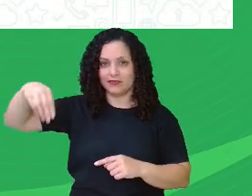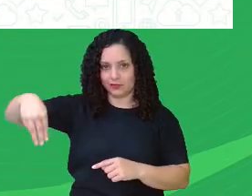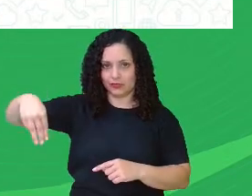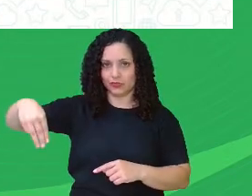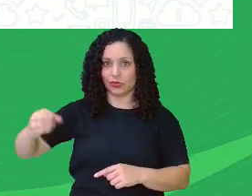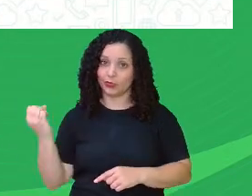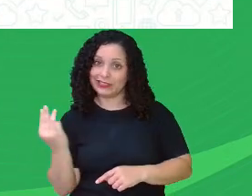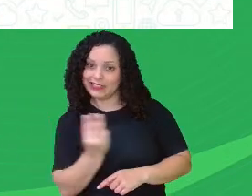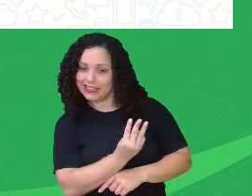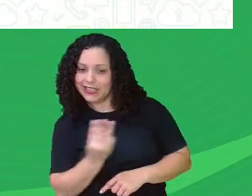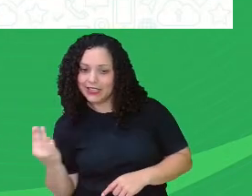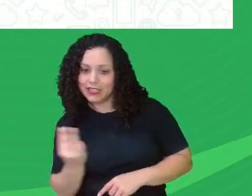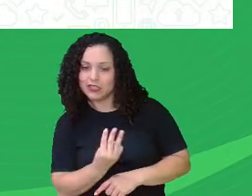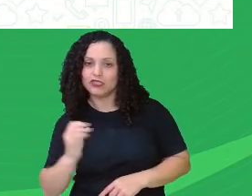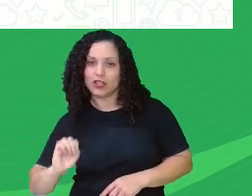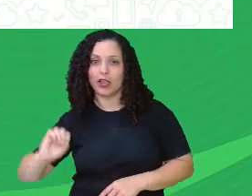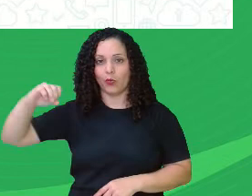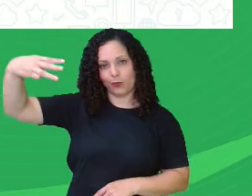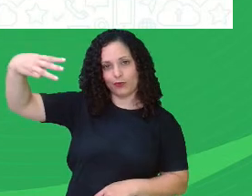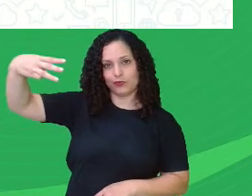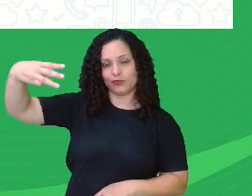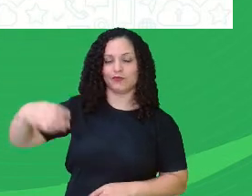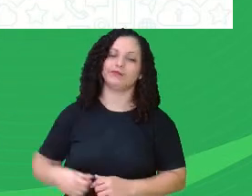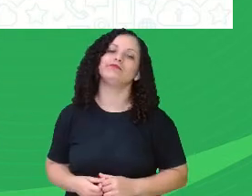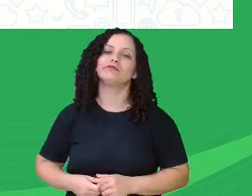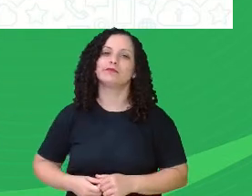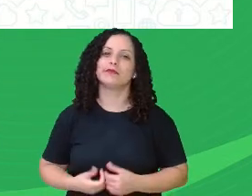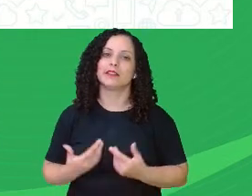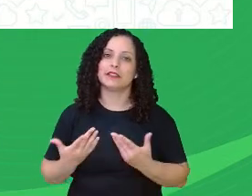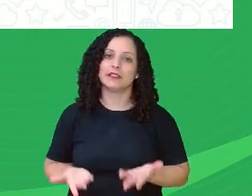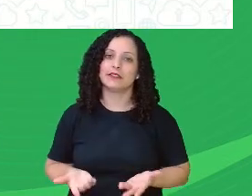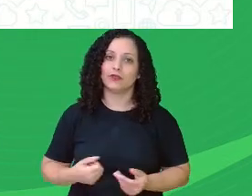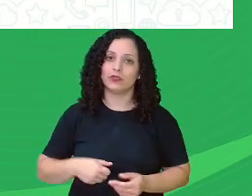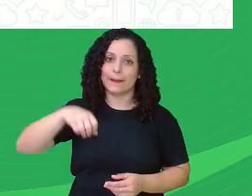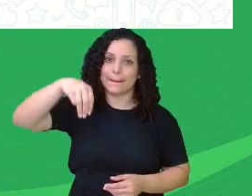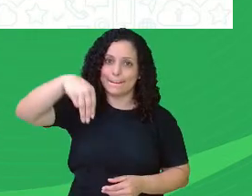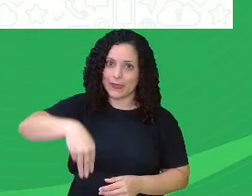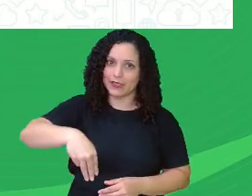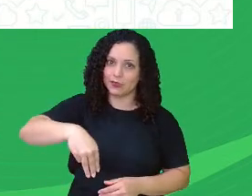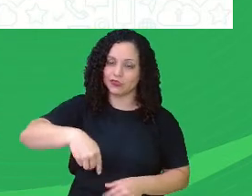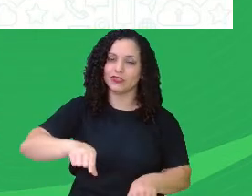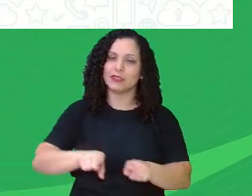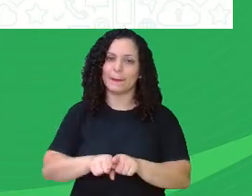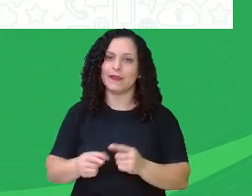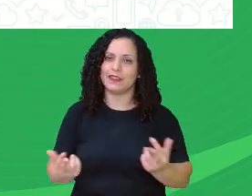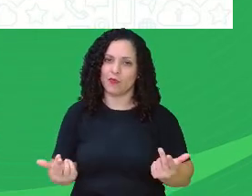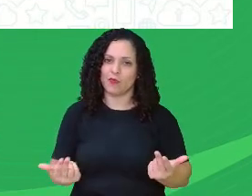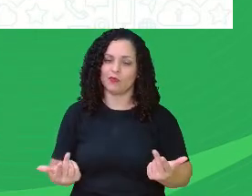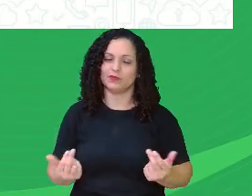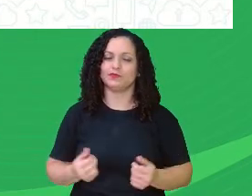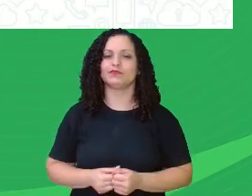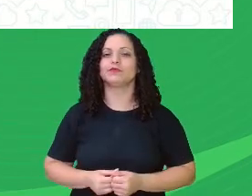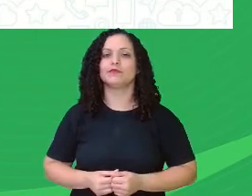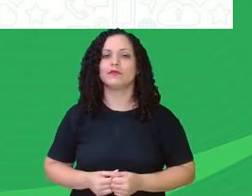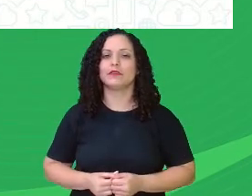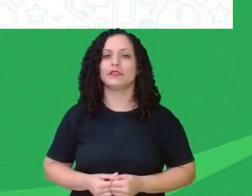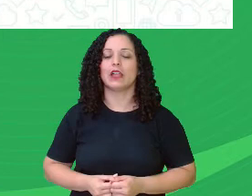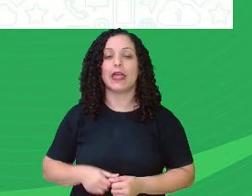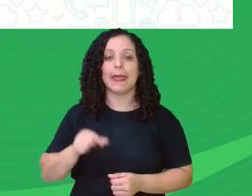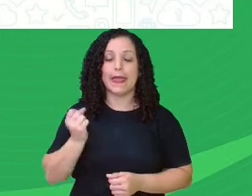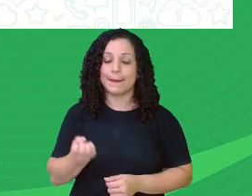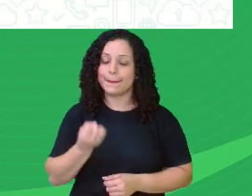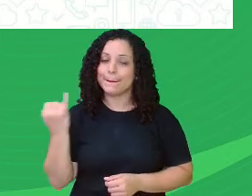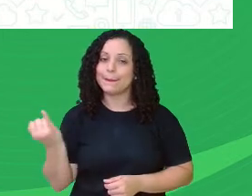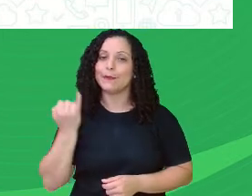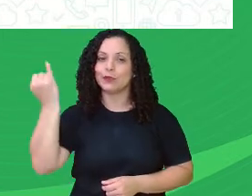seria metros, vezes metros, seria metros cúbicos. Lembra disso, tá bom? A unidade de medida é muito